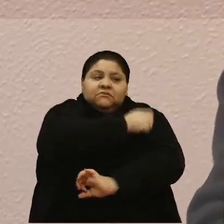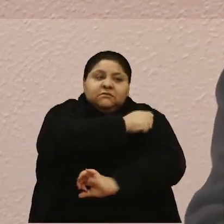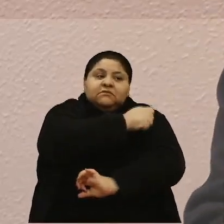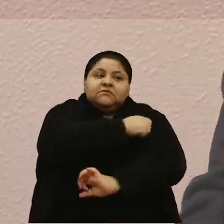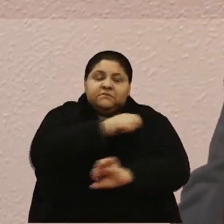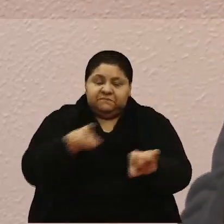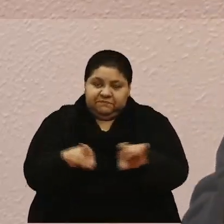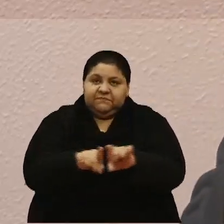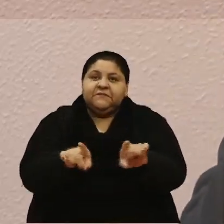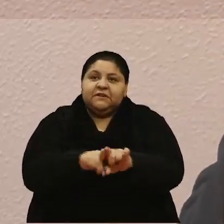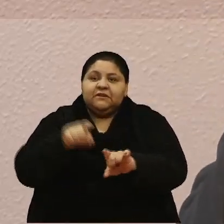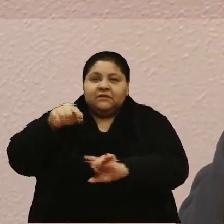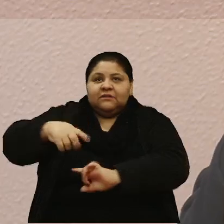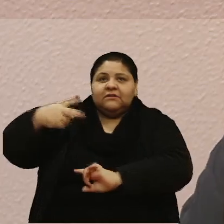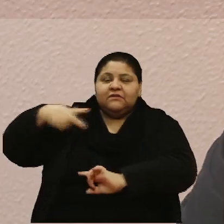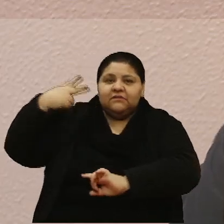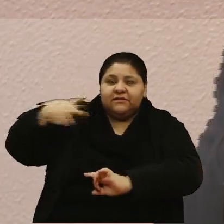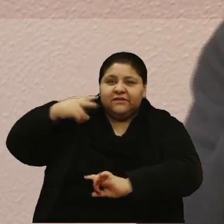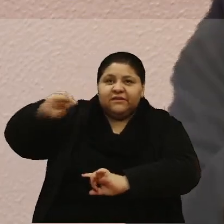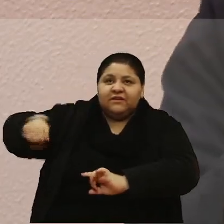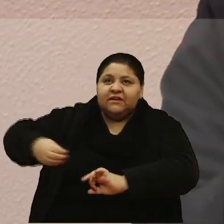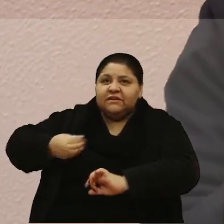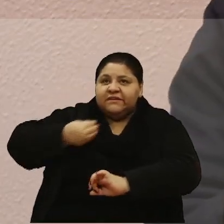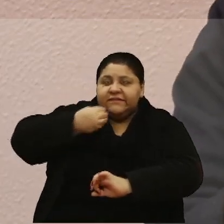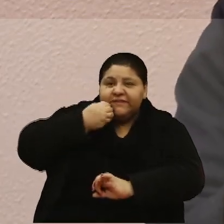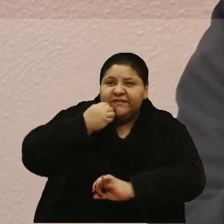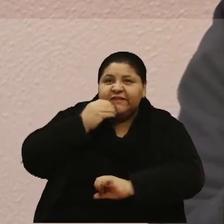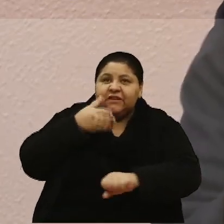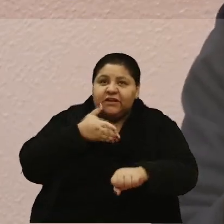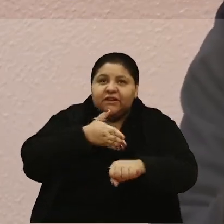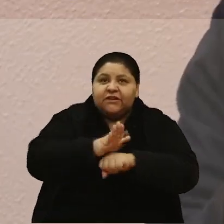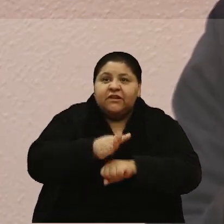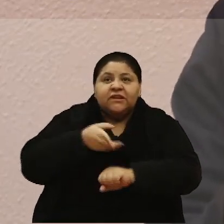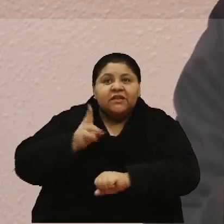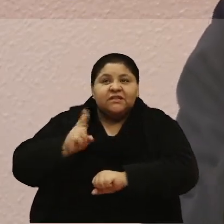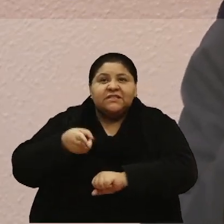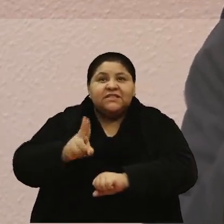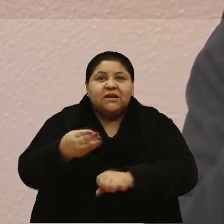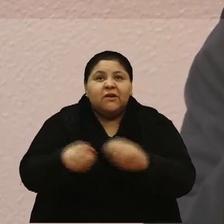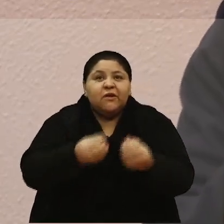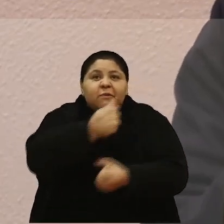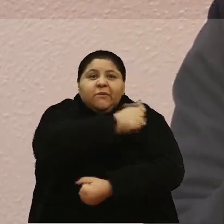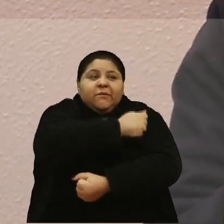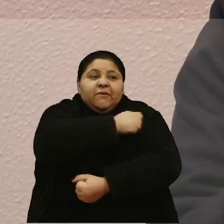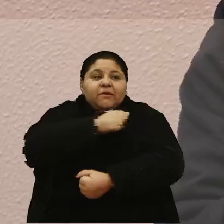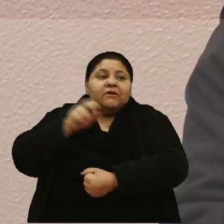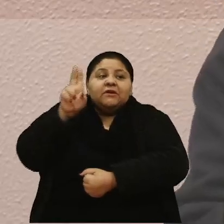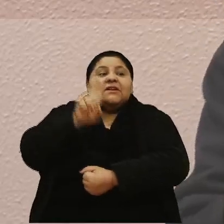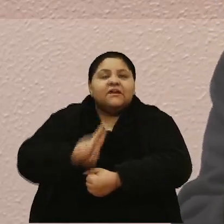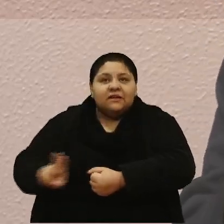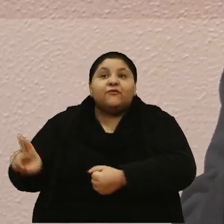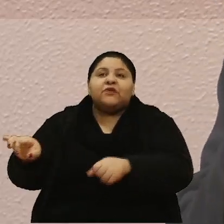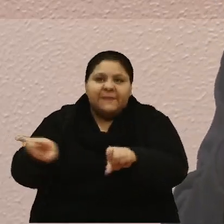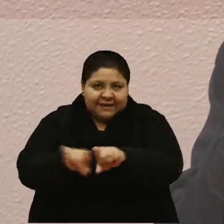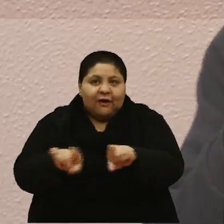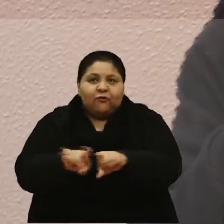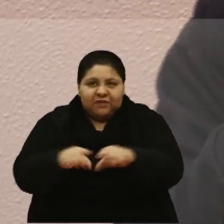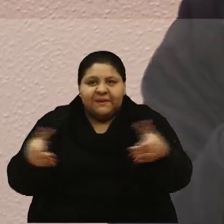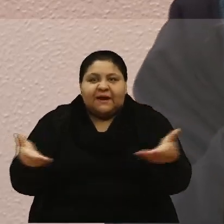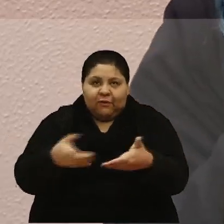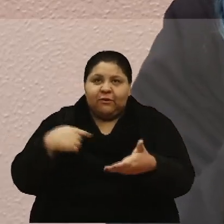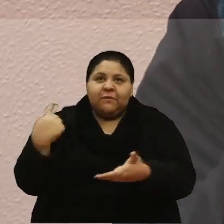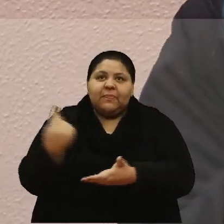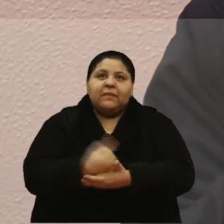domingo, onde esta vereadora teve a oportunidade de participar. Até então, sempre fui enquanto estudante universitária e agora estive presente enquanto